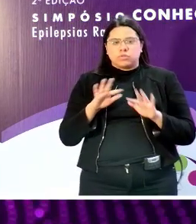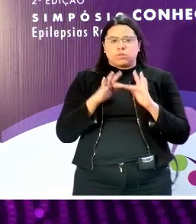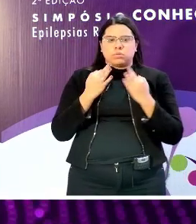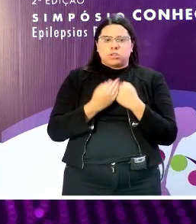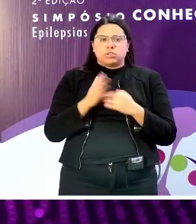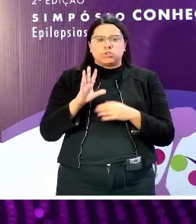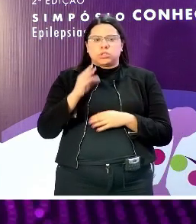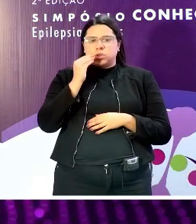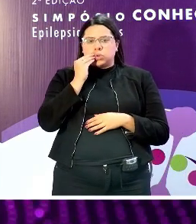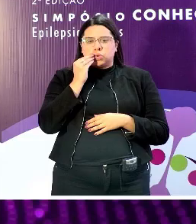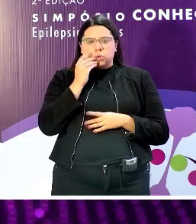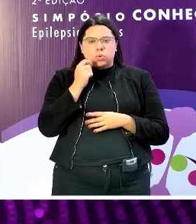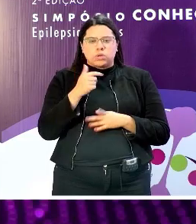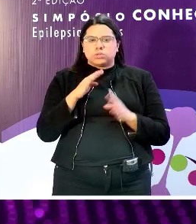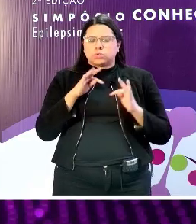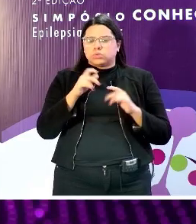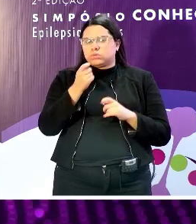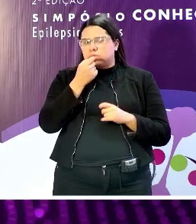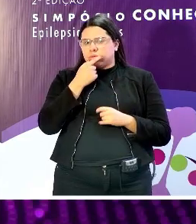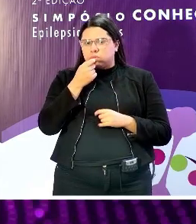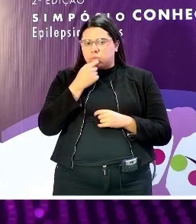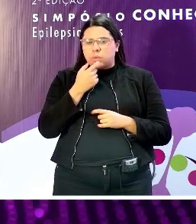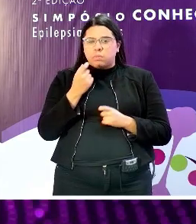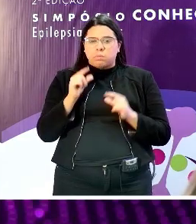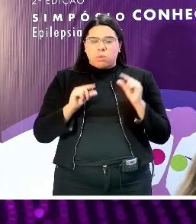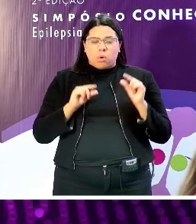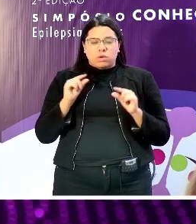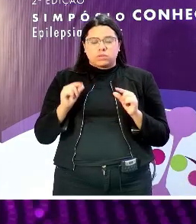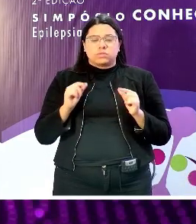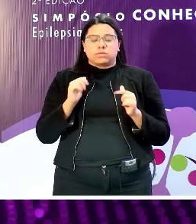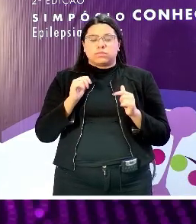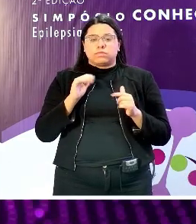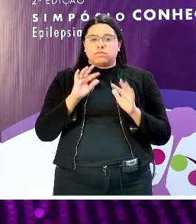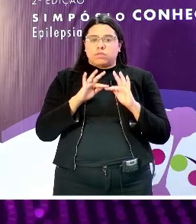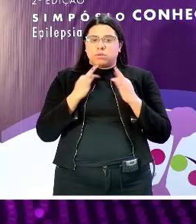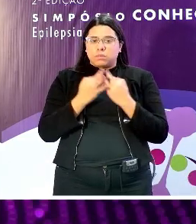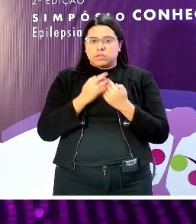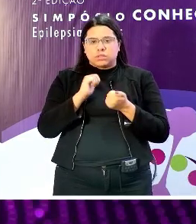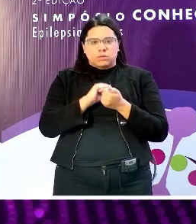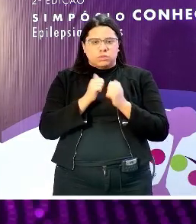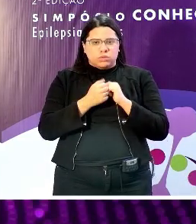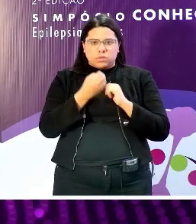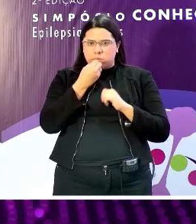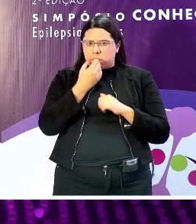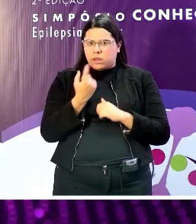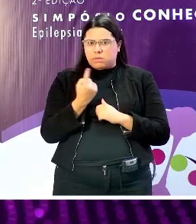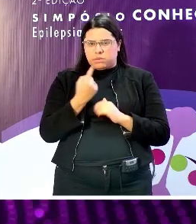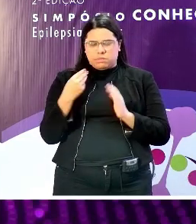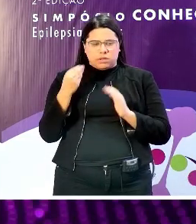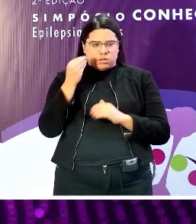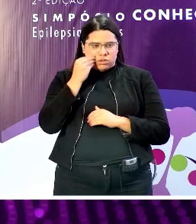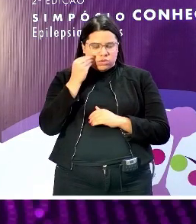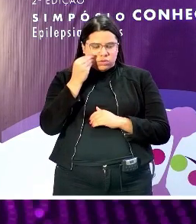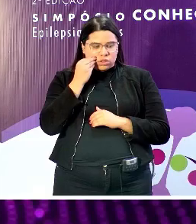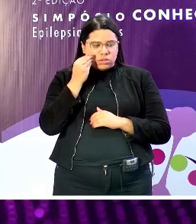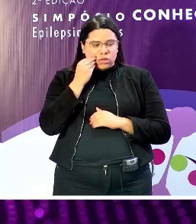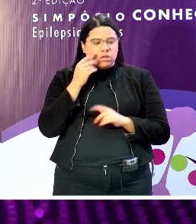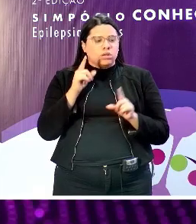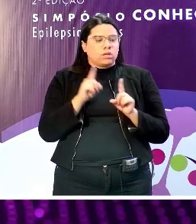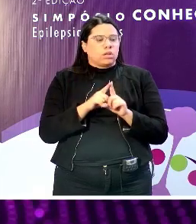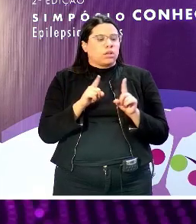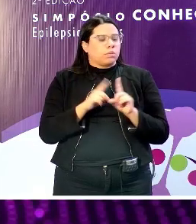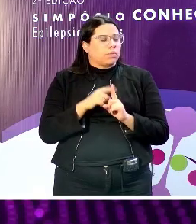todos os fármacos. São poucas as famílias que se adaptaram bem numa primeira tentativa, né? E também eu coloquei aqui o